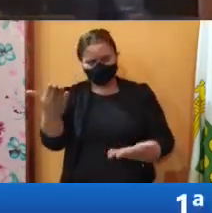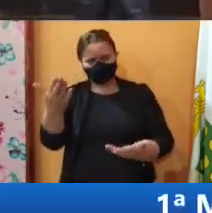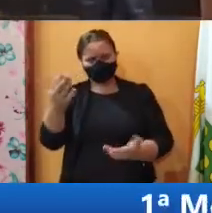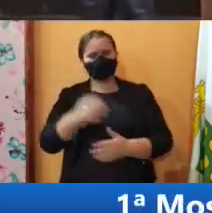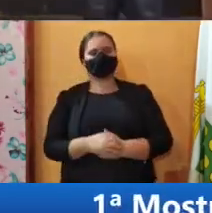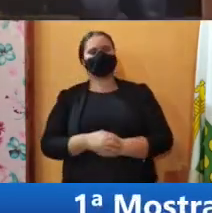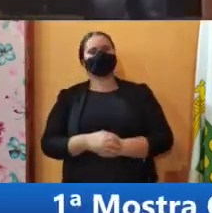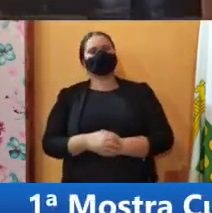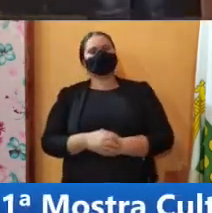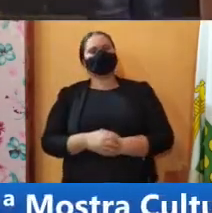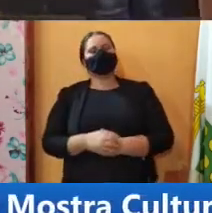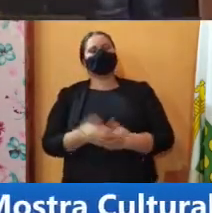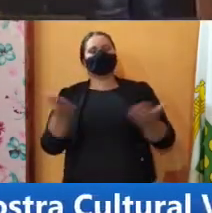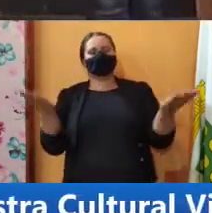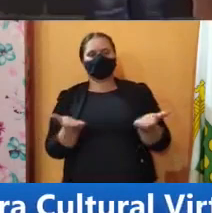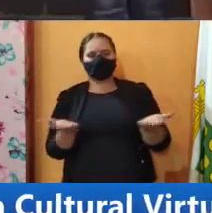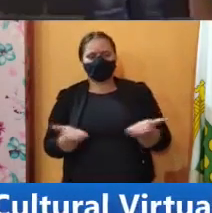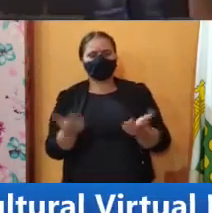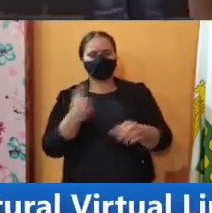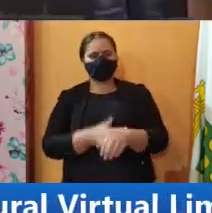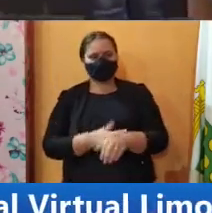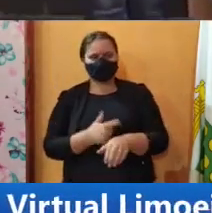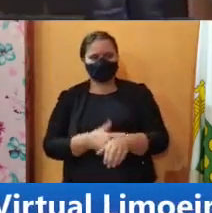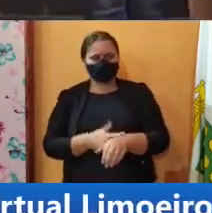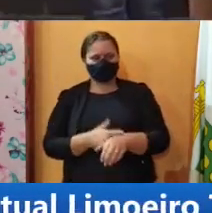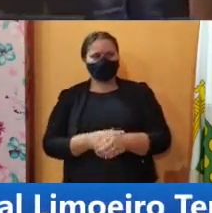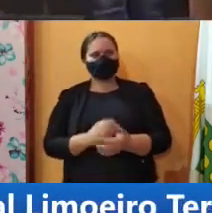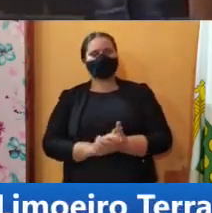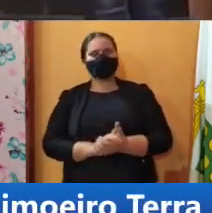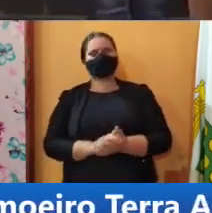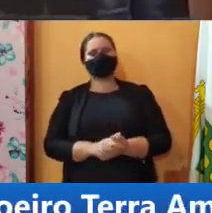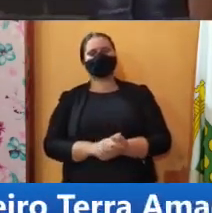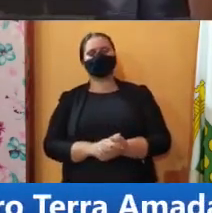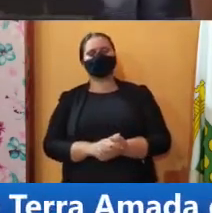satisfação dessa noite, de viver, de escrever essa